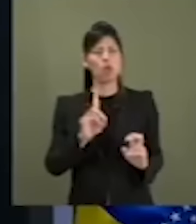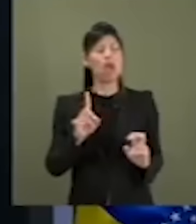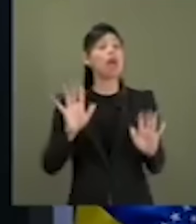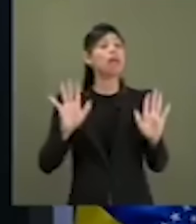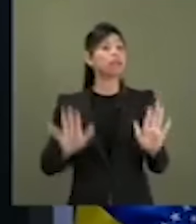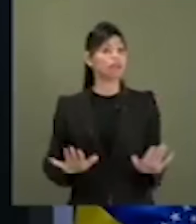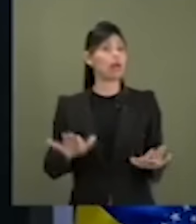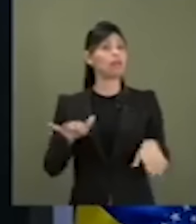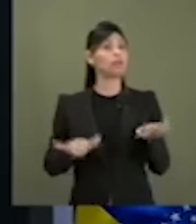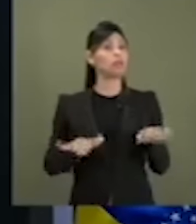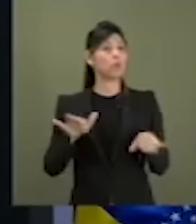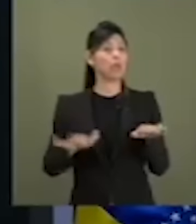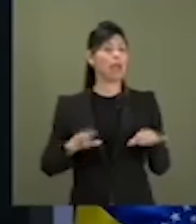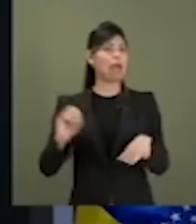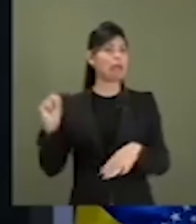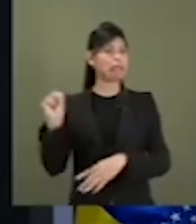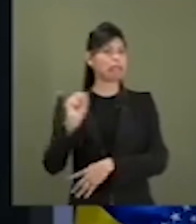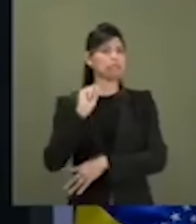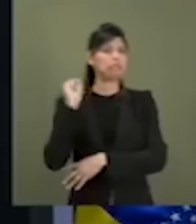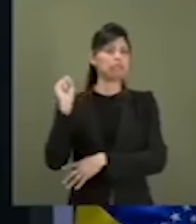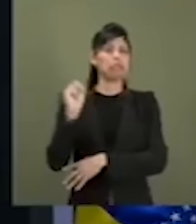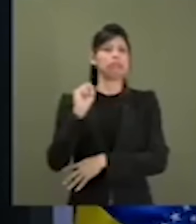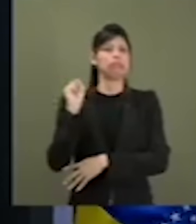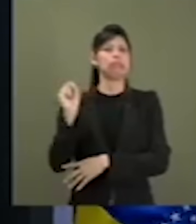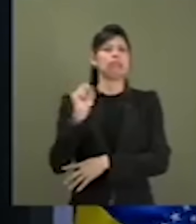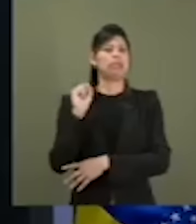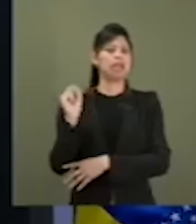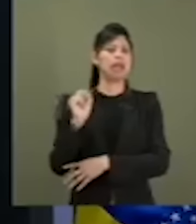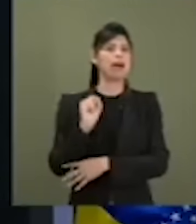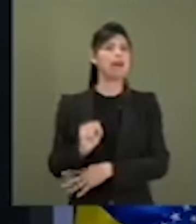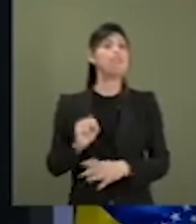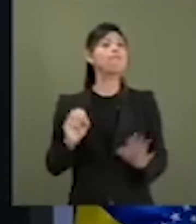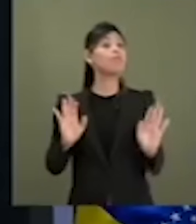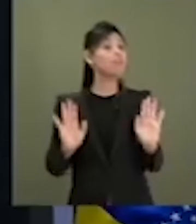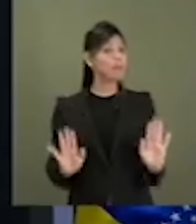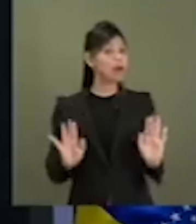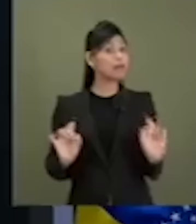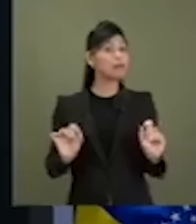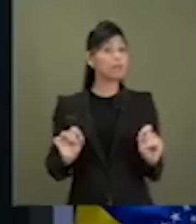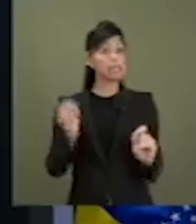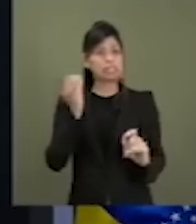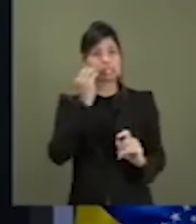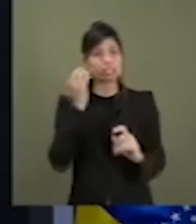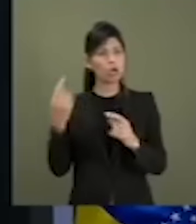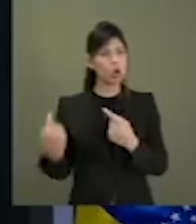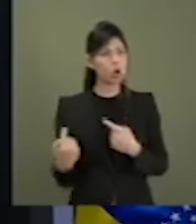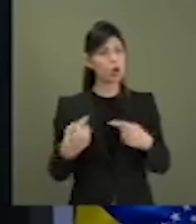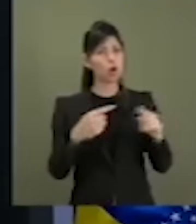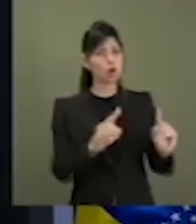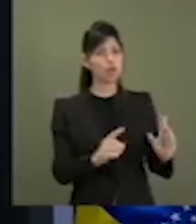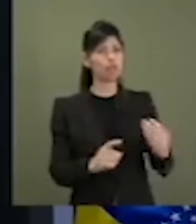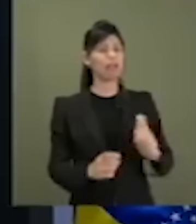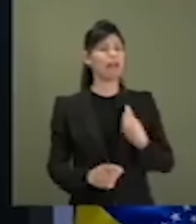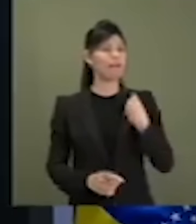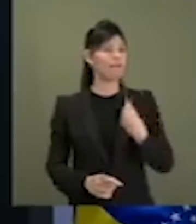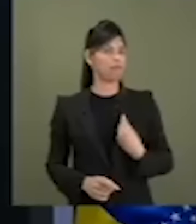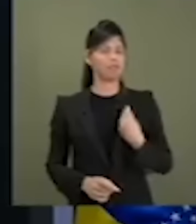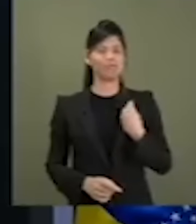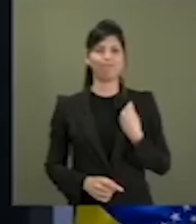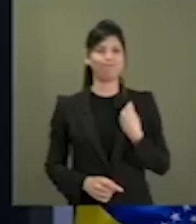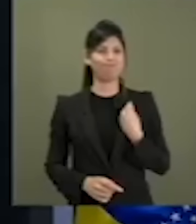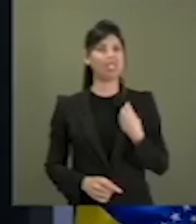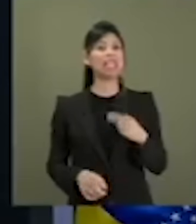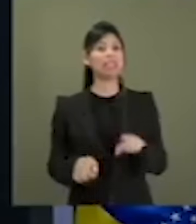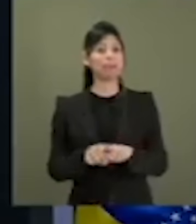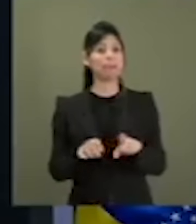Talvez seja o mais grave, Girão. Mas porque ataca a vida. Na mesma extensão, a questão das